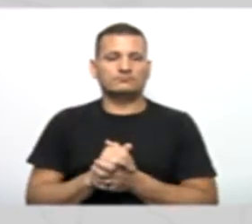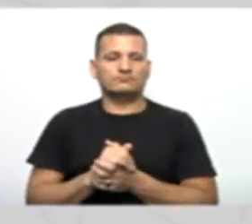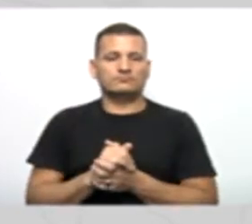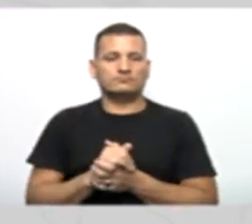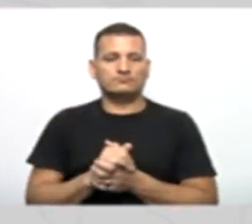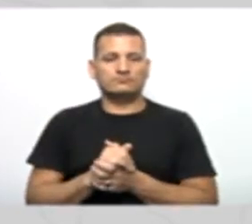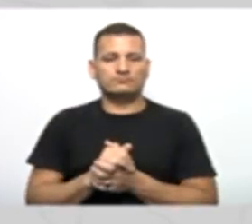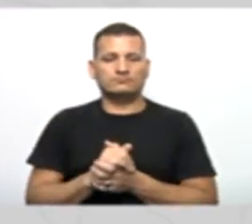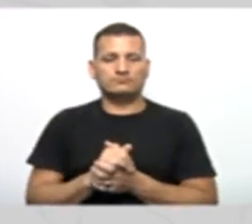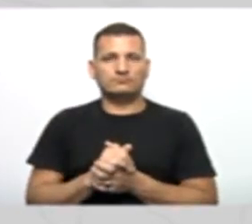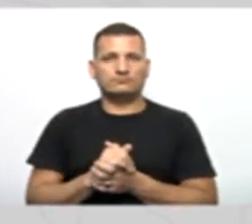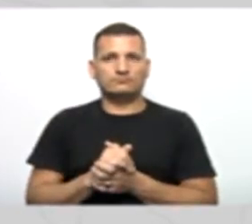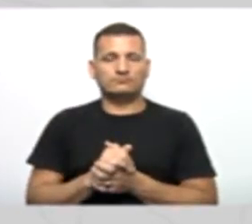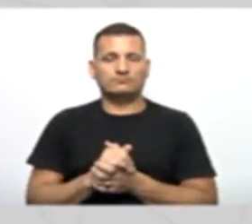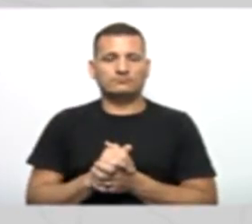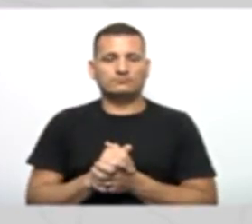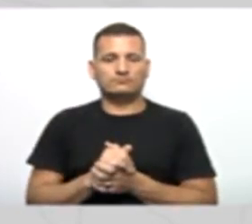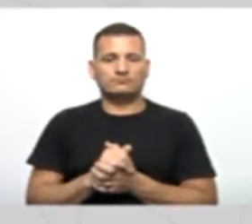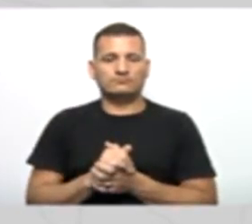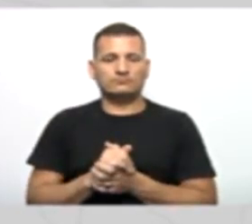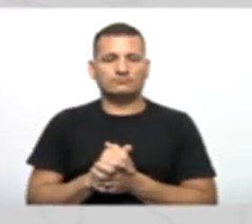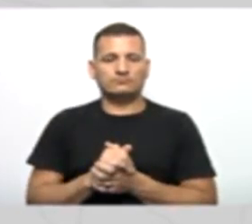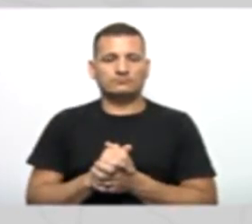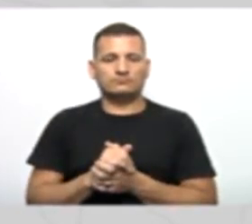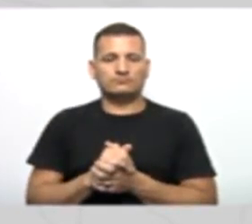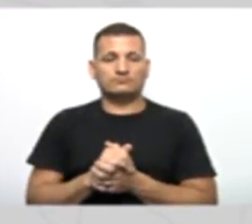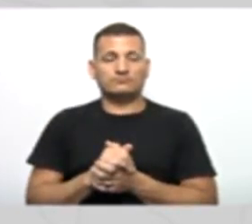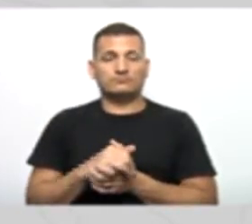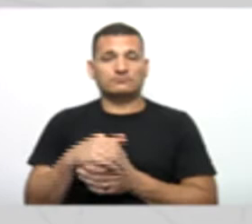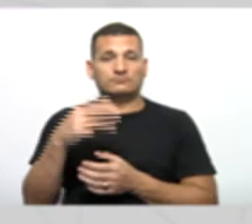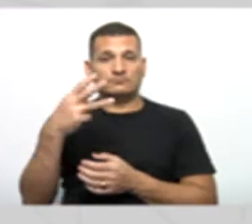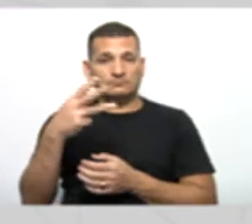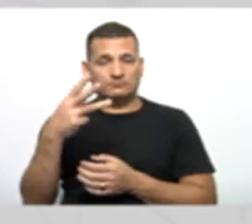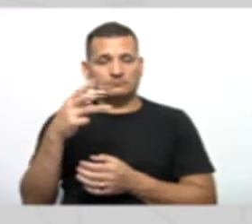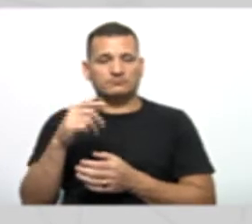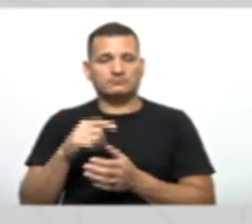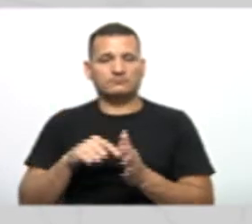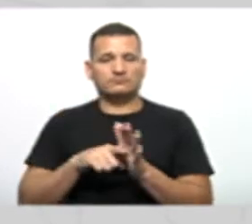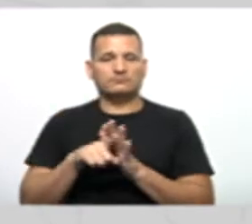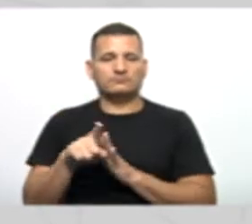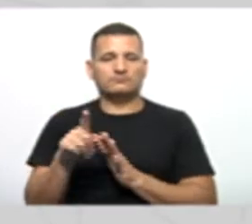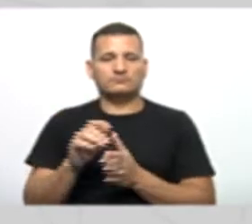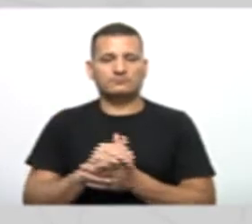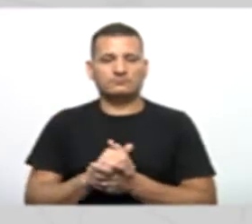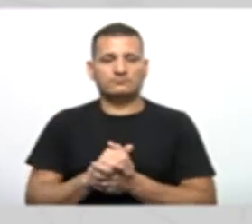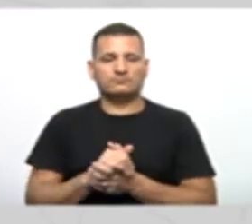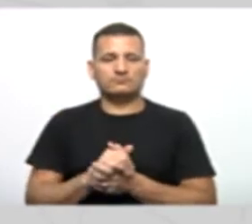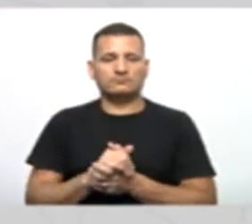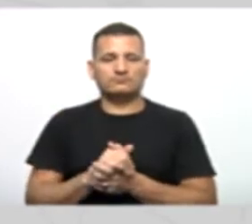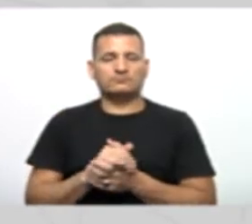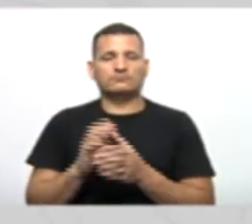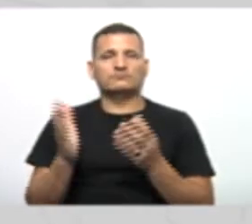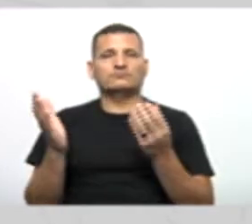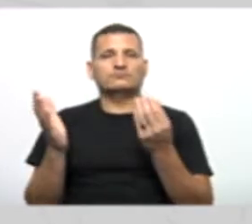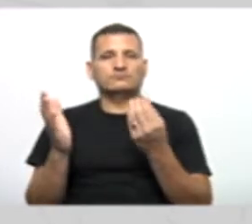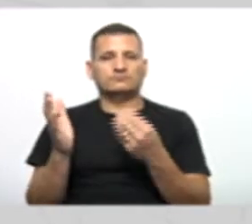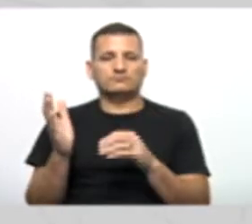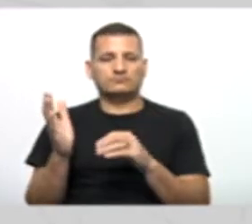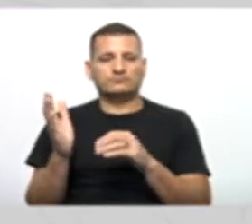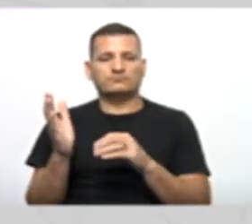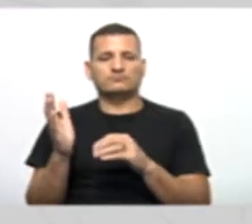disciplina. A questão 3, você vai inserir uma tarefa de matemática.